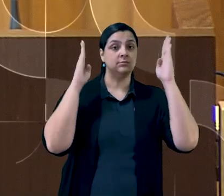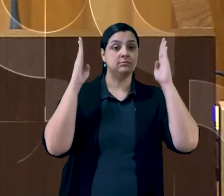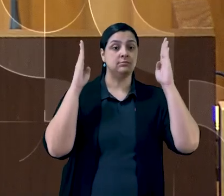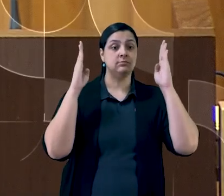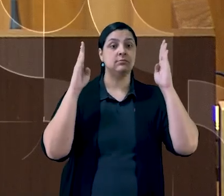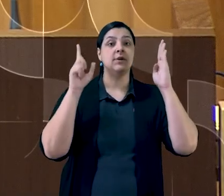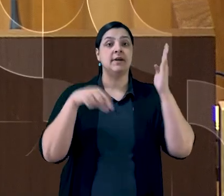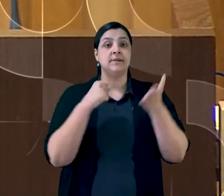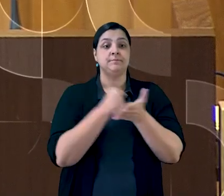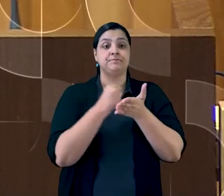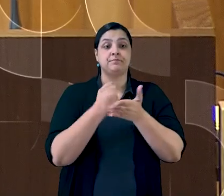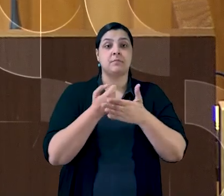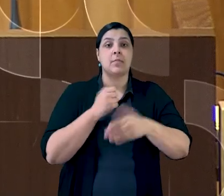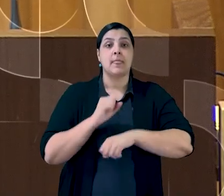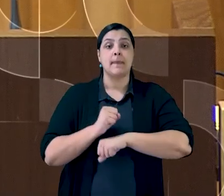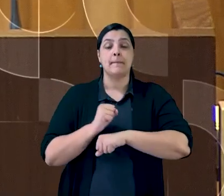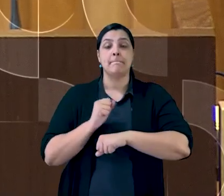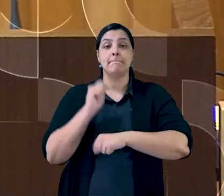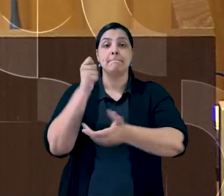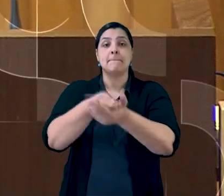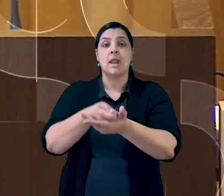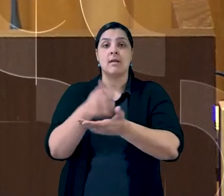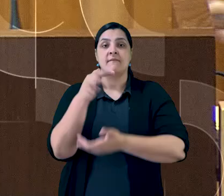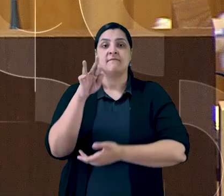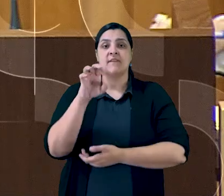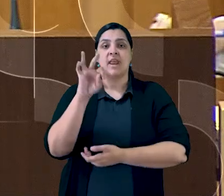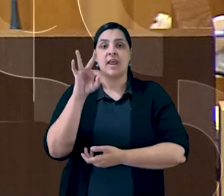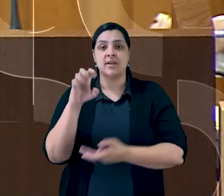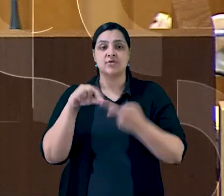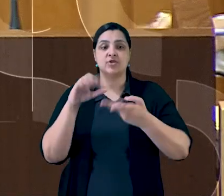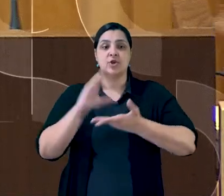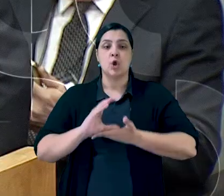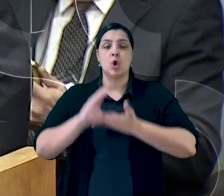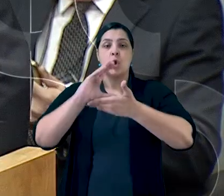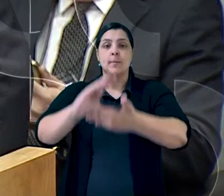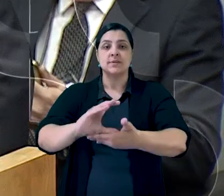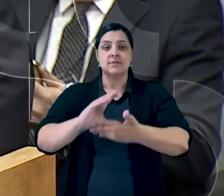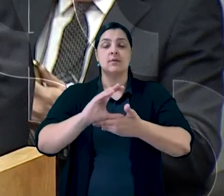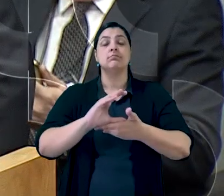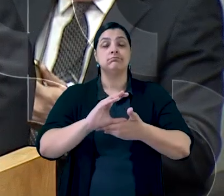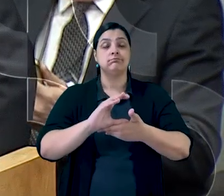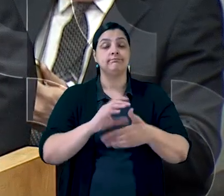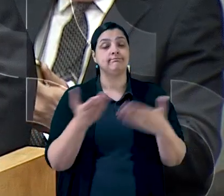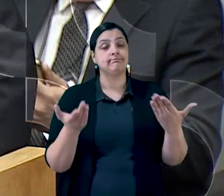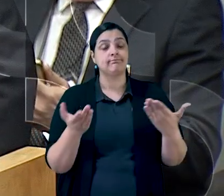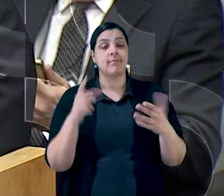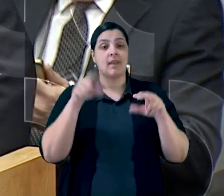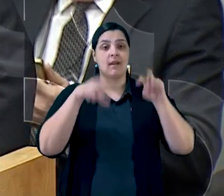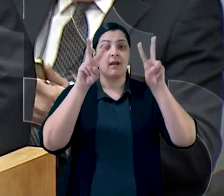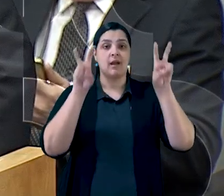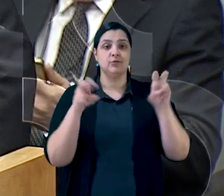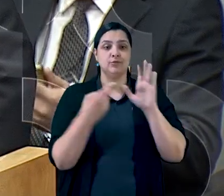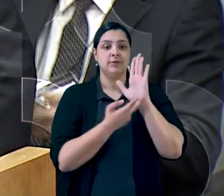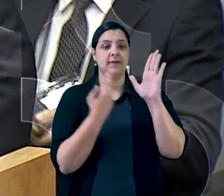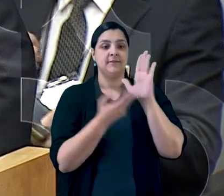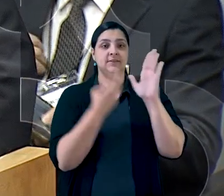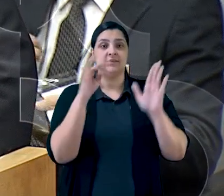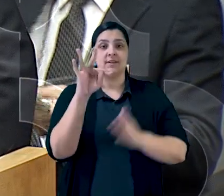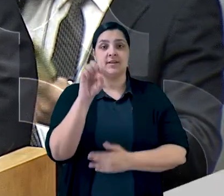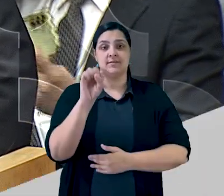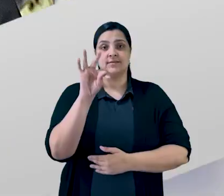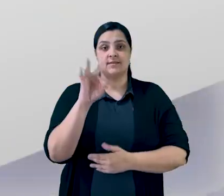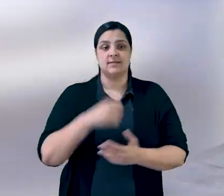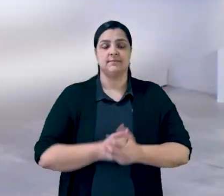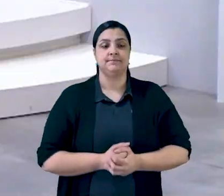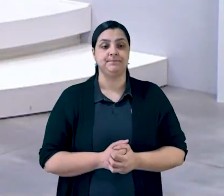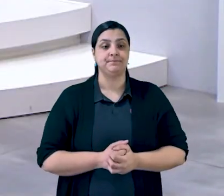caminhão remunerados por comissões sobre o valor do frete ou da carga transportada. Esse é um dos assuntos do Revista TST de